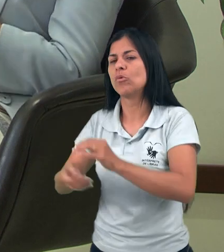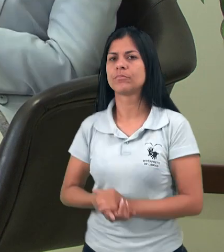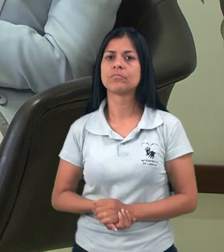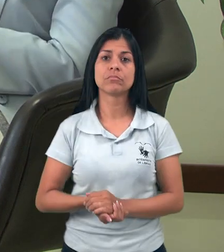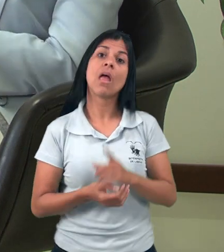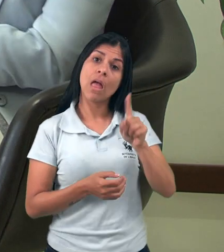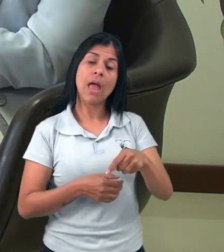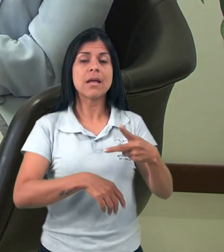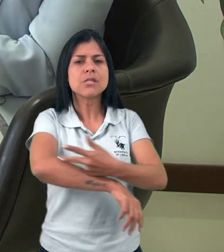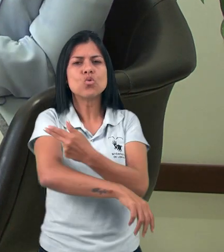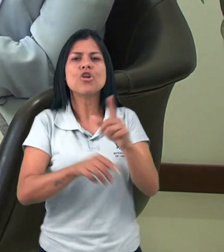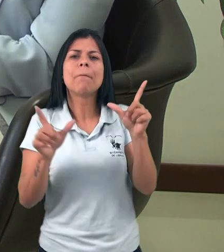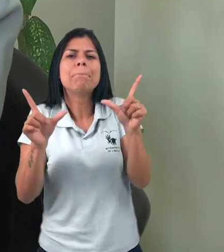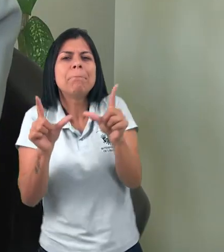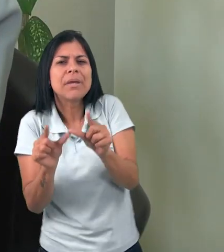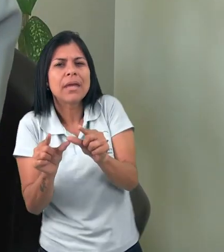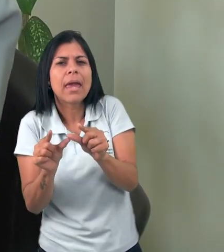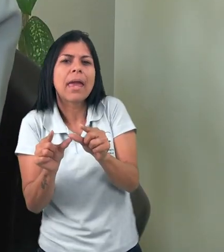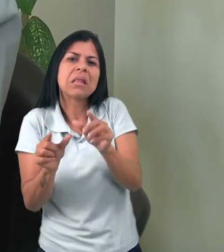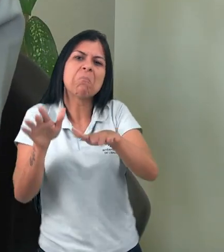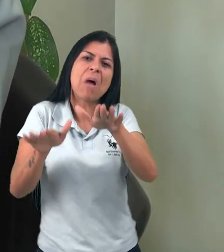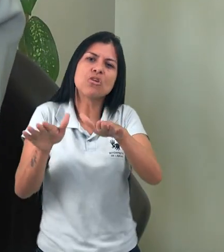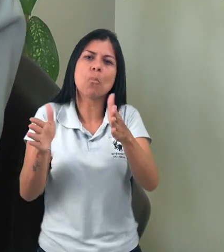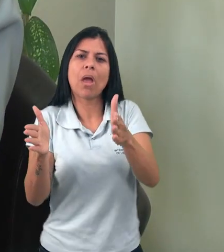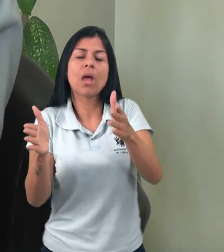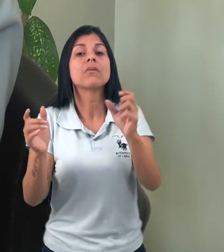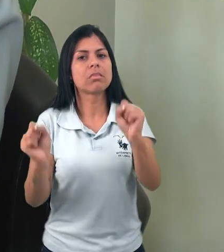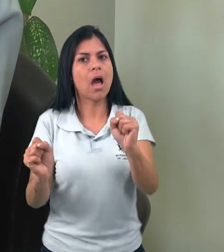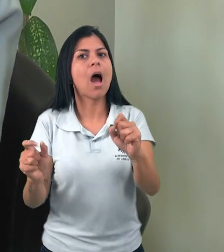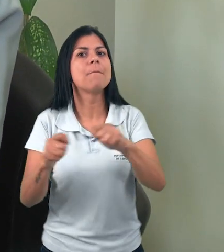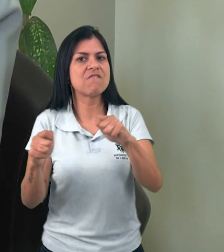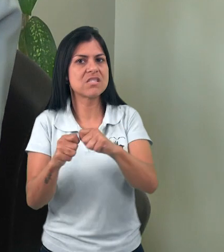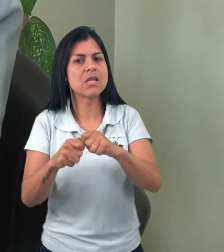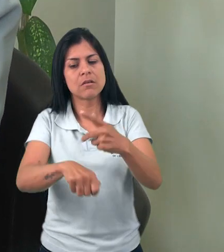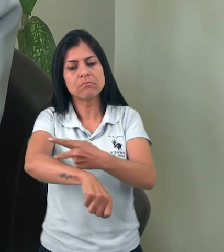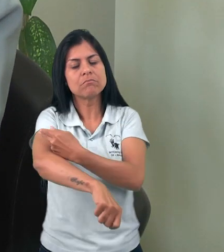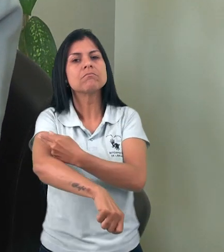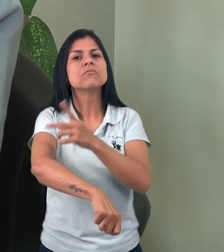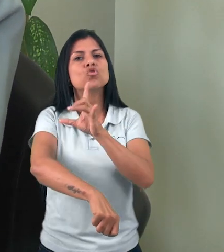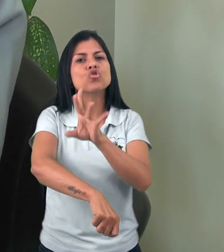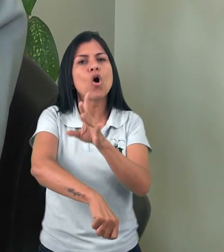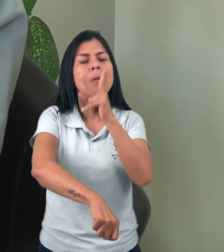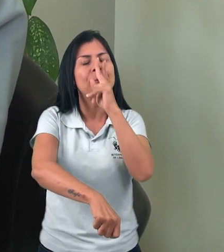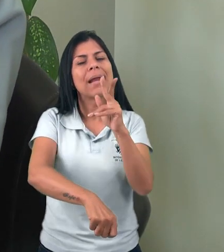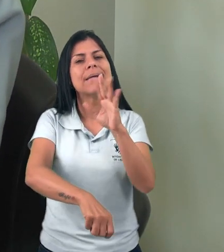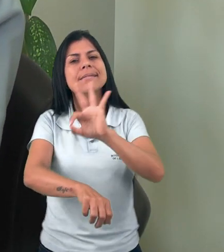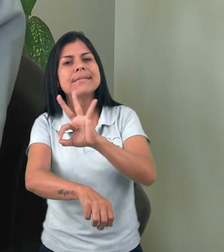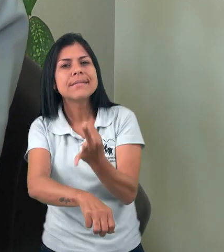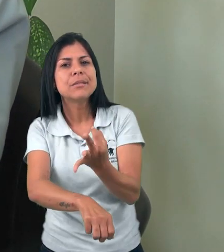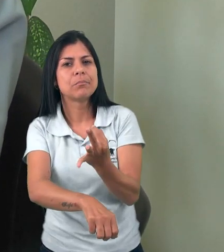realizadas cirurgias de pequeno e médio porte. Desde ressecção com fechamento simples, sutura simples, com